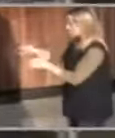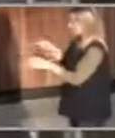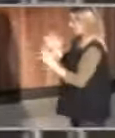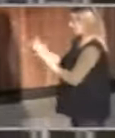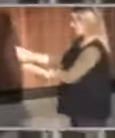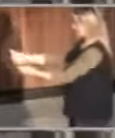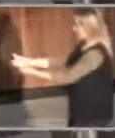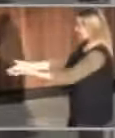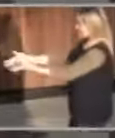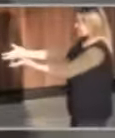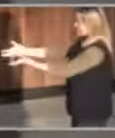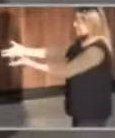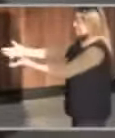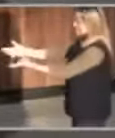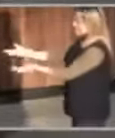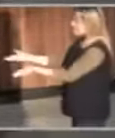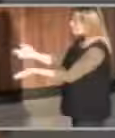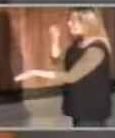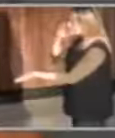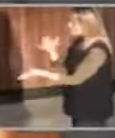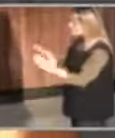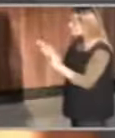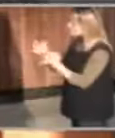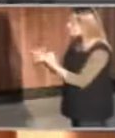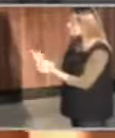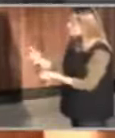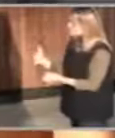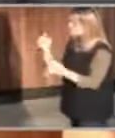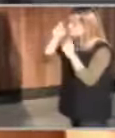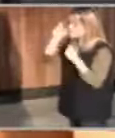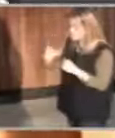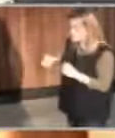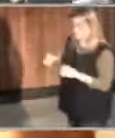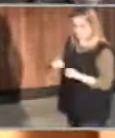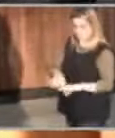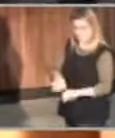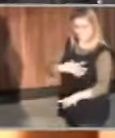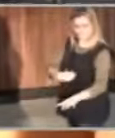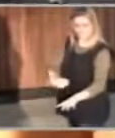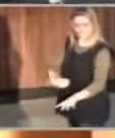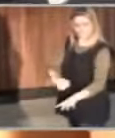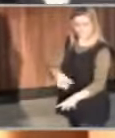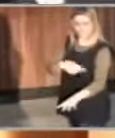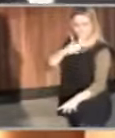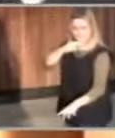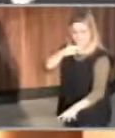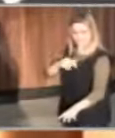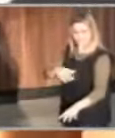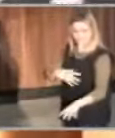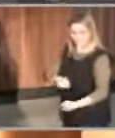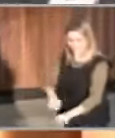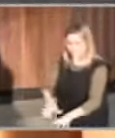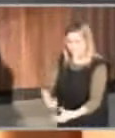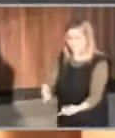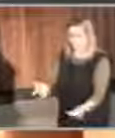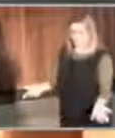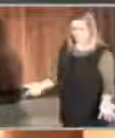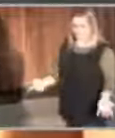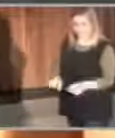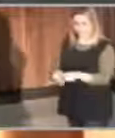E quando a gente olha para essa realidade, a gente vai ver que aconteceu a mesma coisa na Europa, em anos